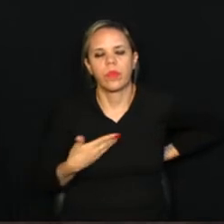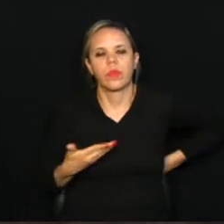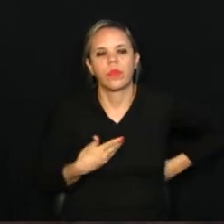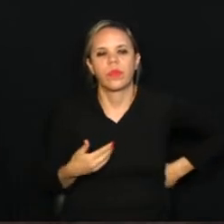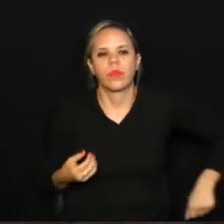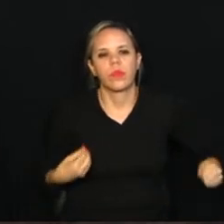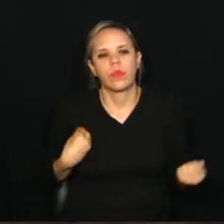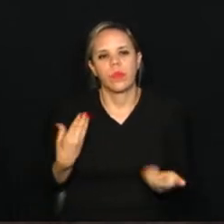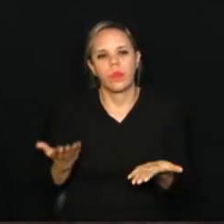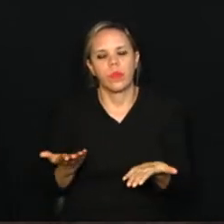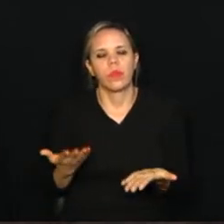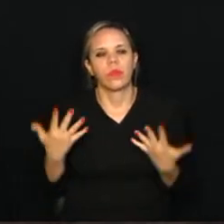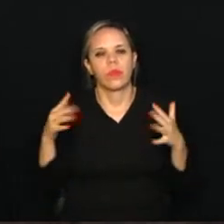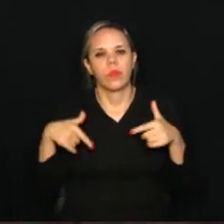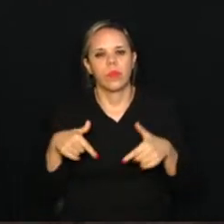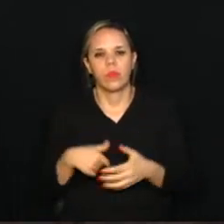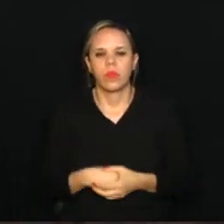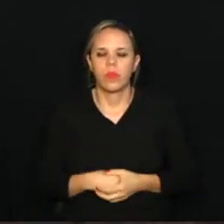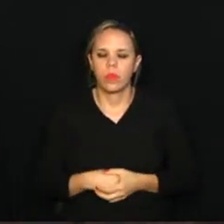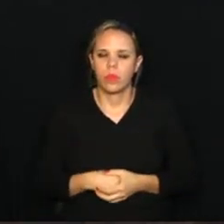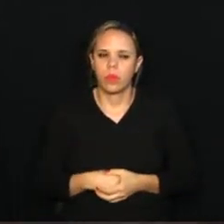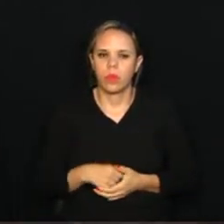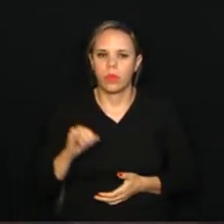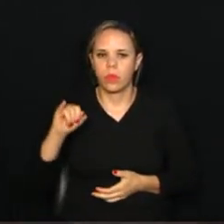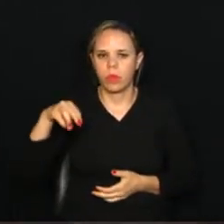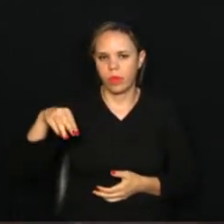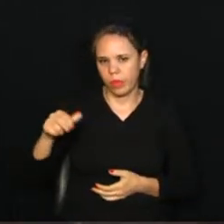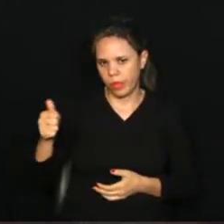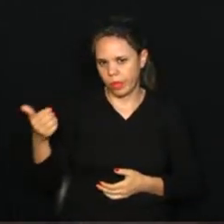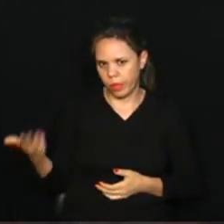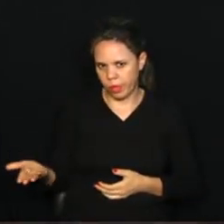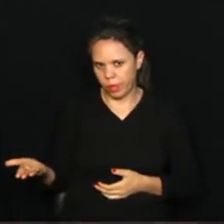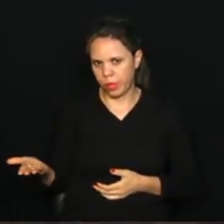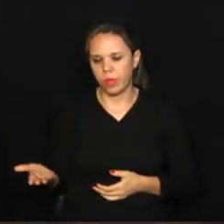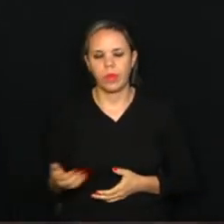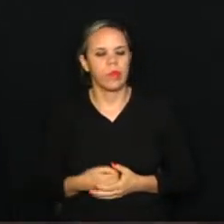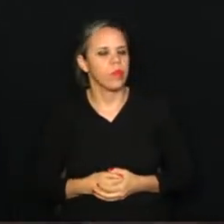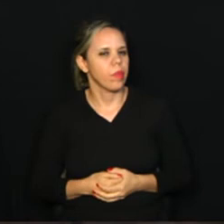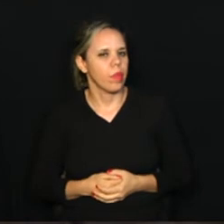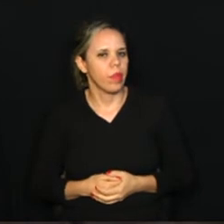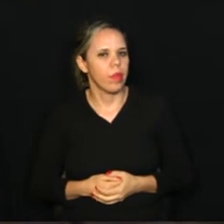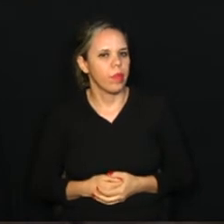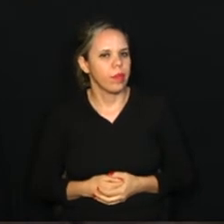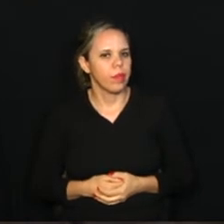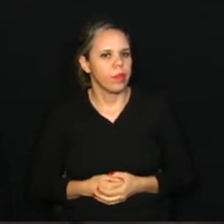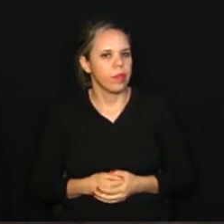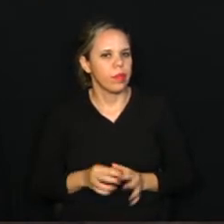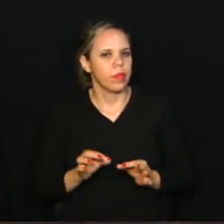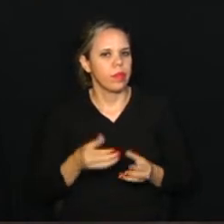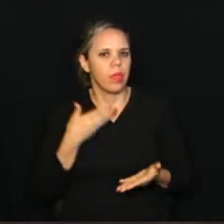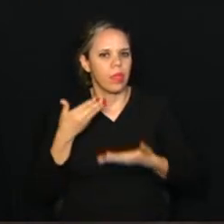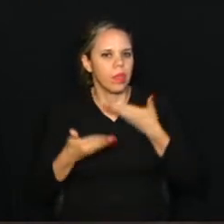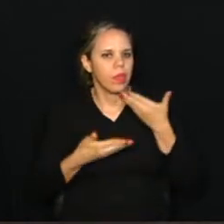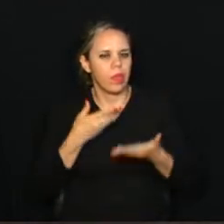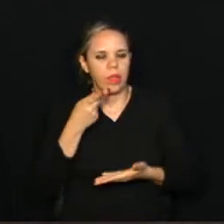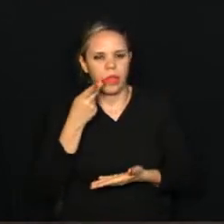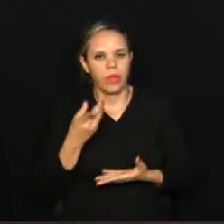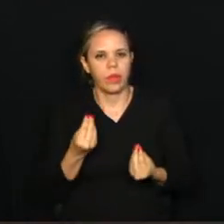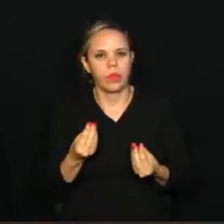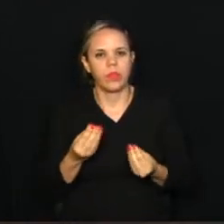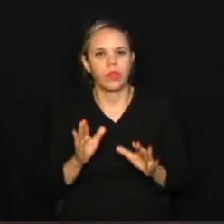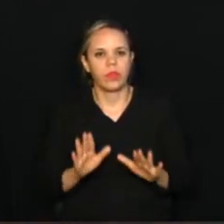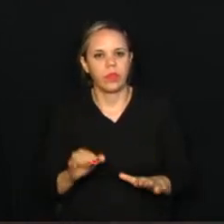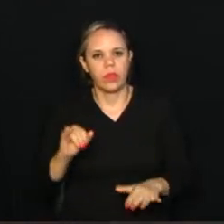aí. Parabéns pelo trabalho. A IMA, aqui não quero estender muito elogio, senão vai falar que está elogiando muito, mas